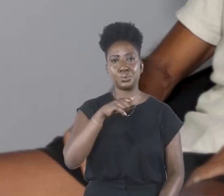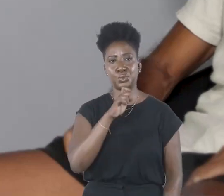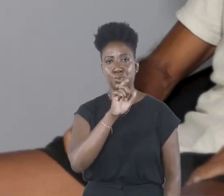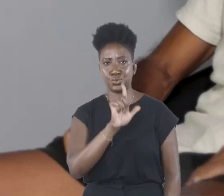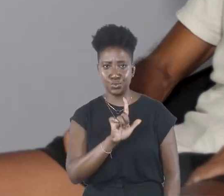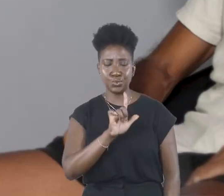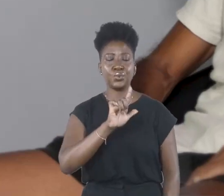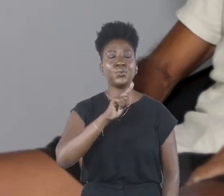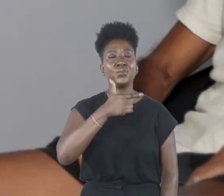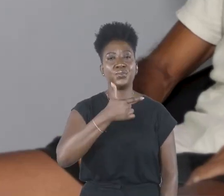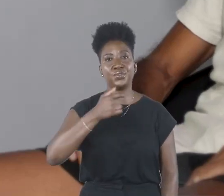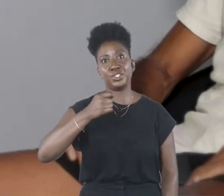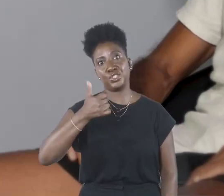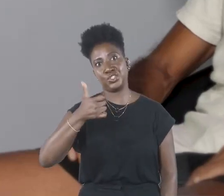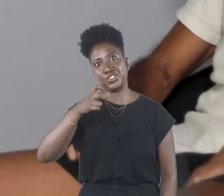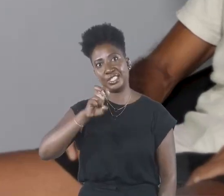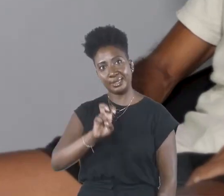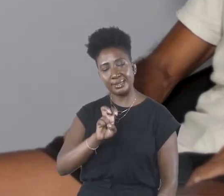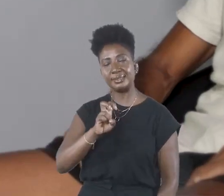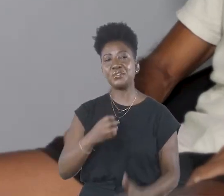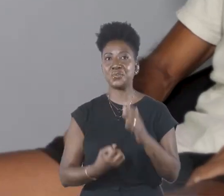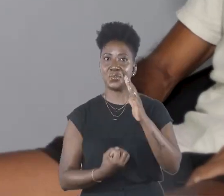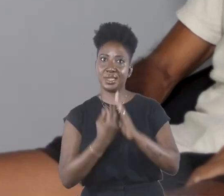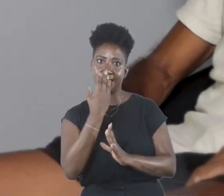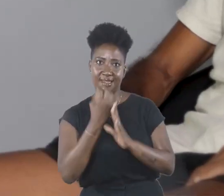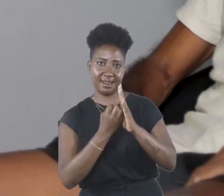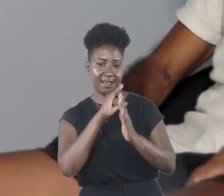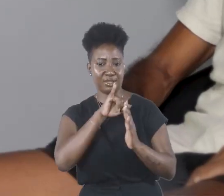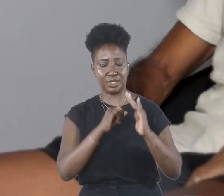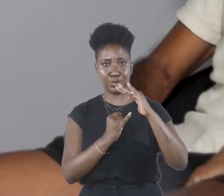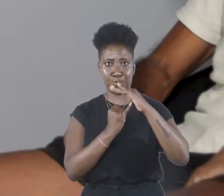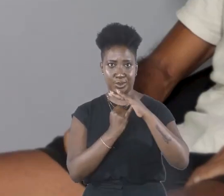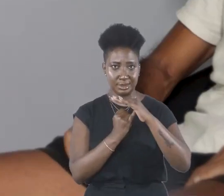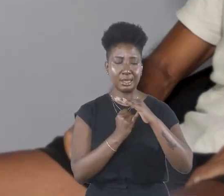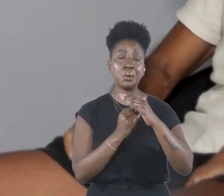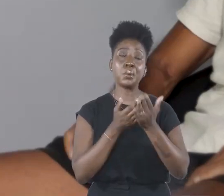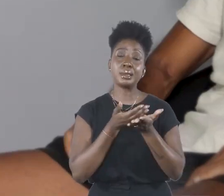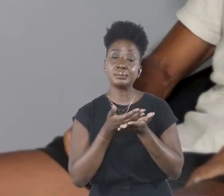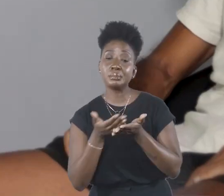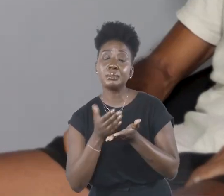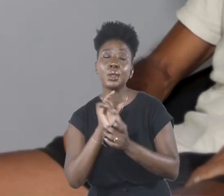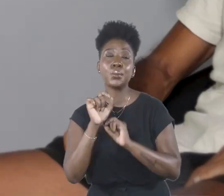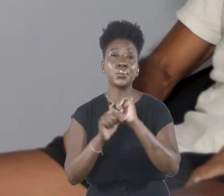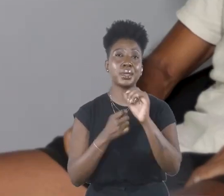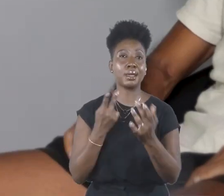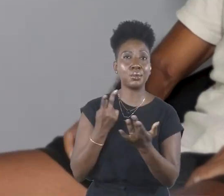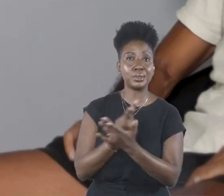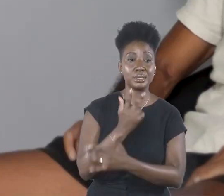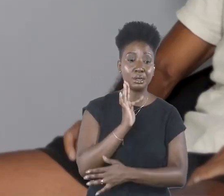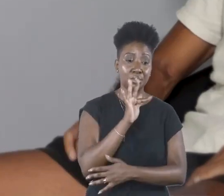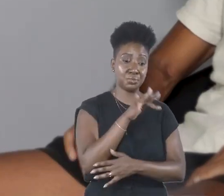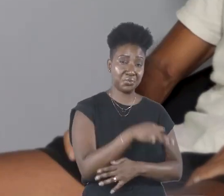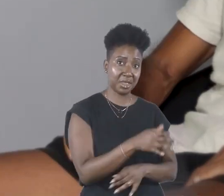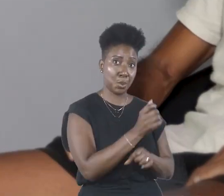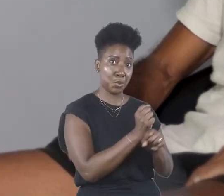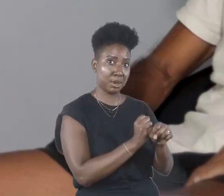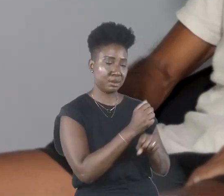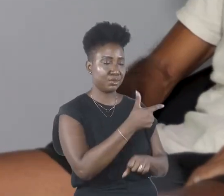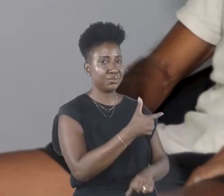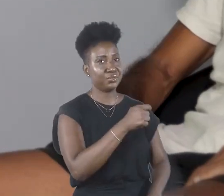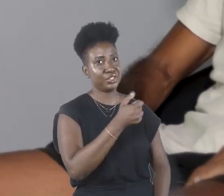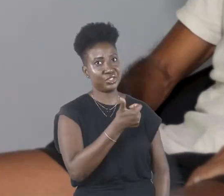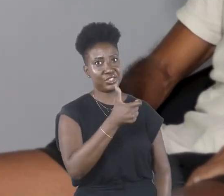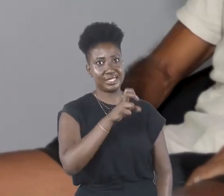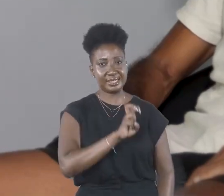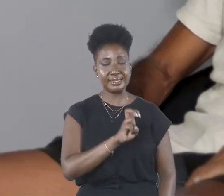de 2015, o Abraço Cultural foi efetivamente criado, as primeiras turmas regulares aconteceram, e no finalzinho de 2015 a